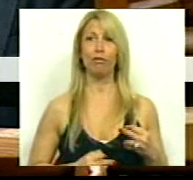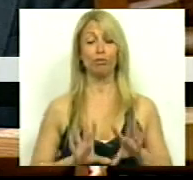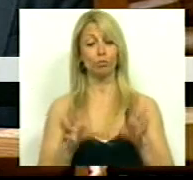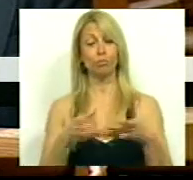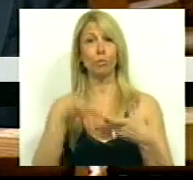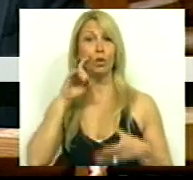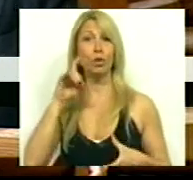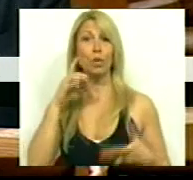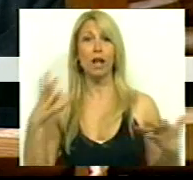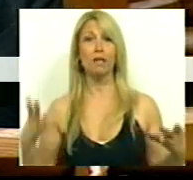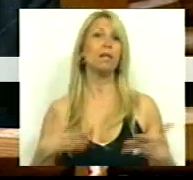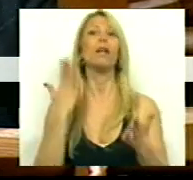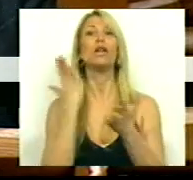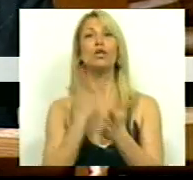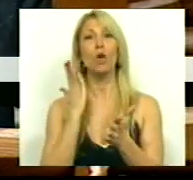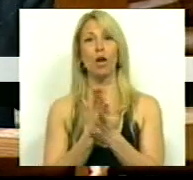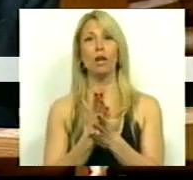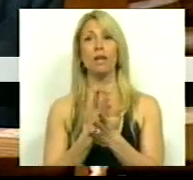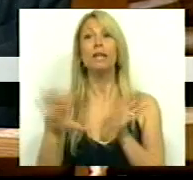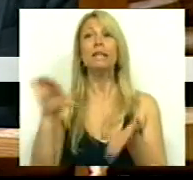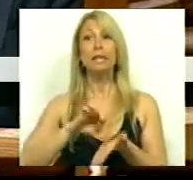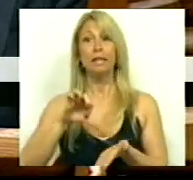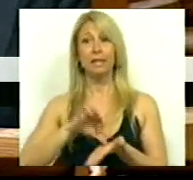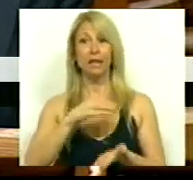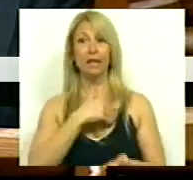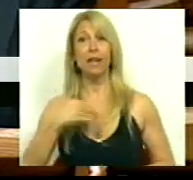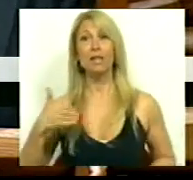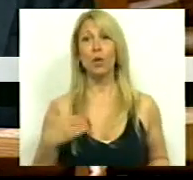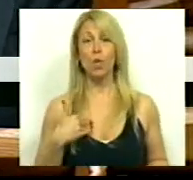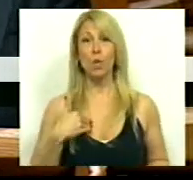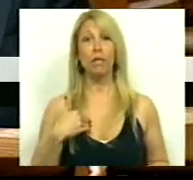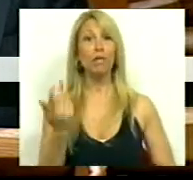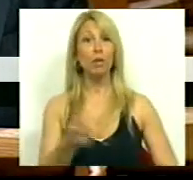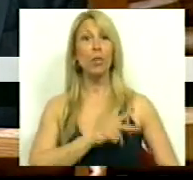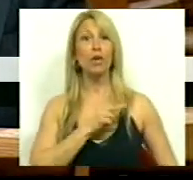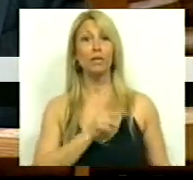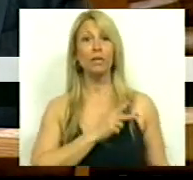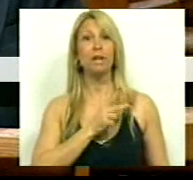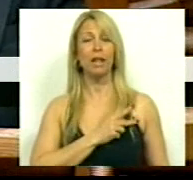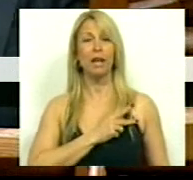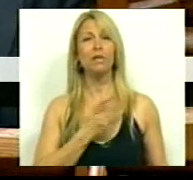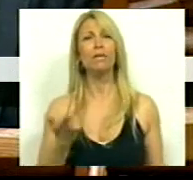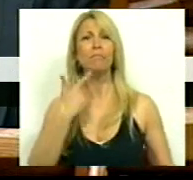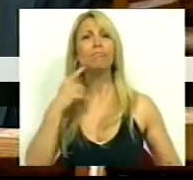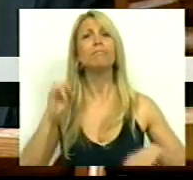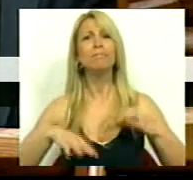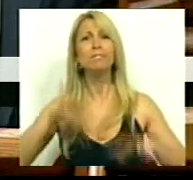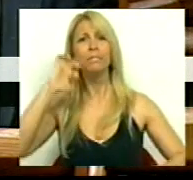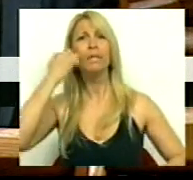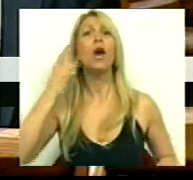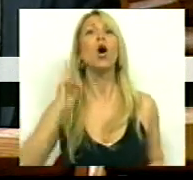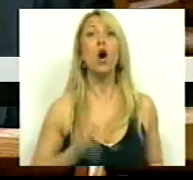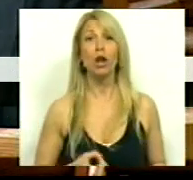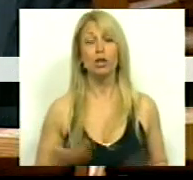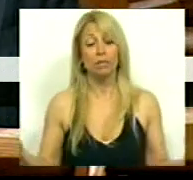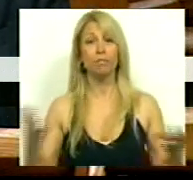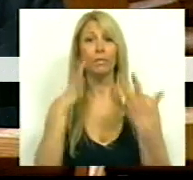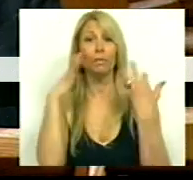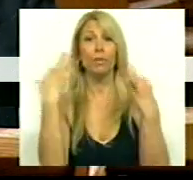forças de segurança, das escolas, dos centros de saúde, das universidades, o que está em causa é o